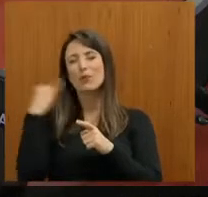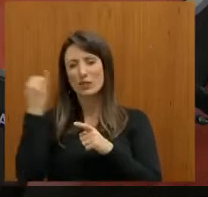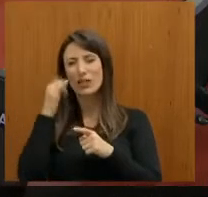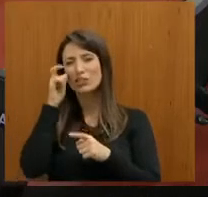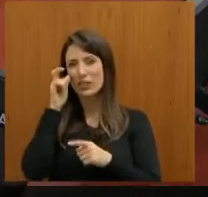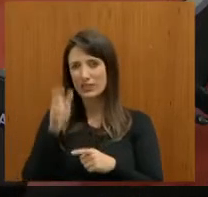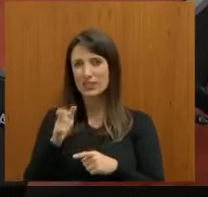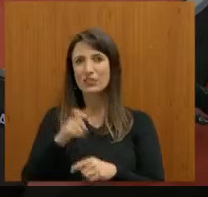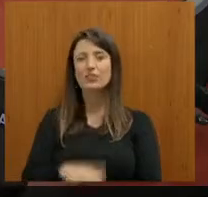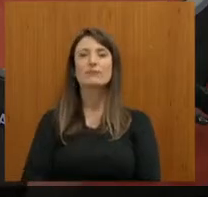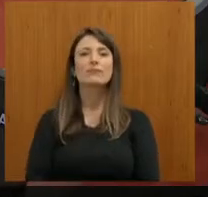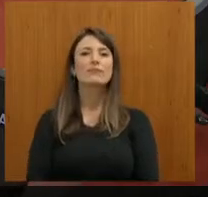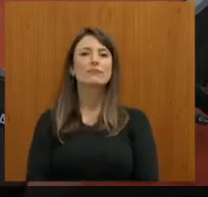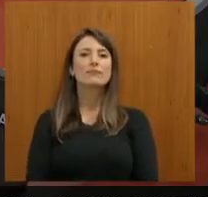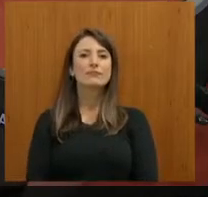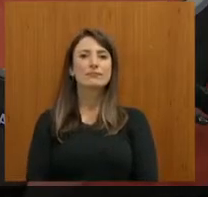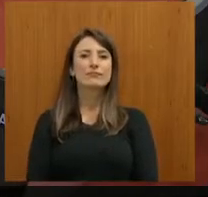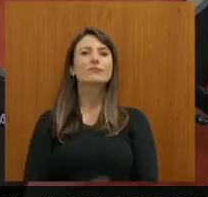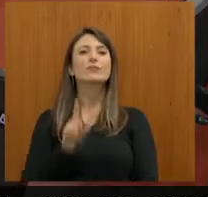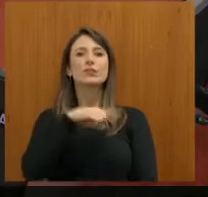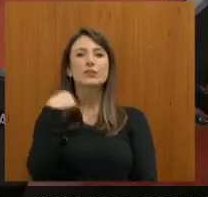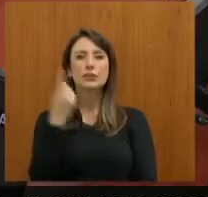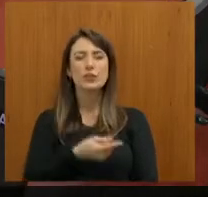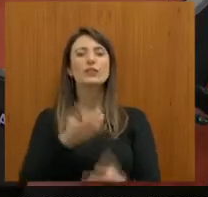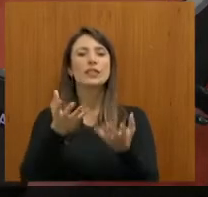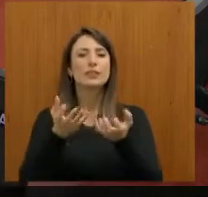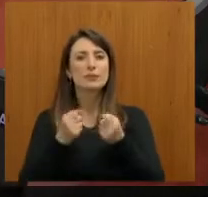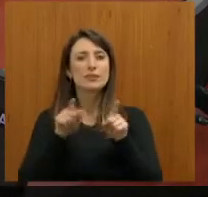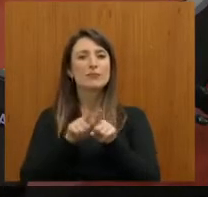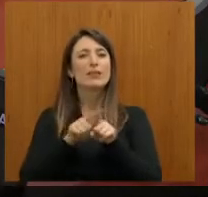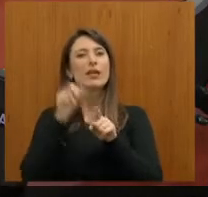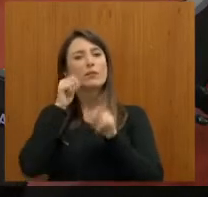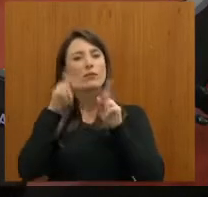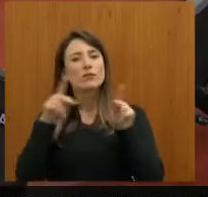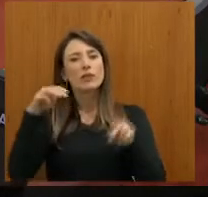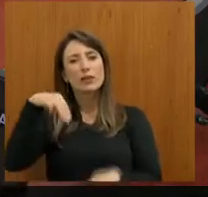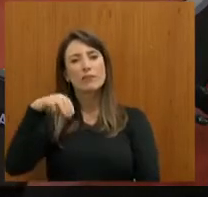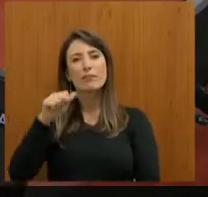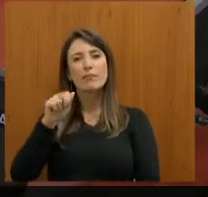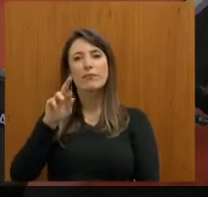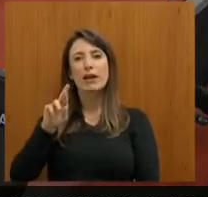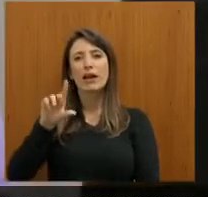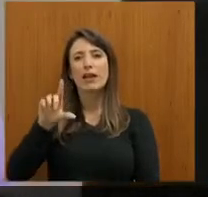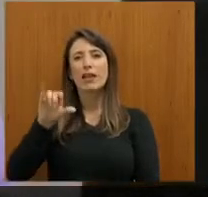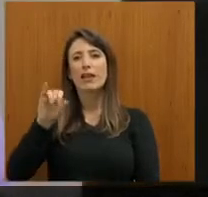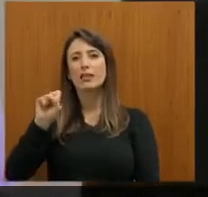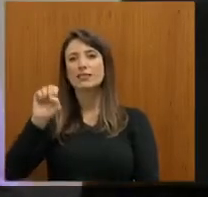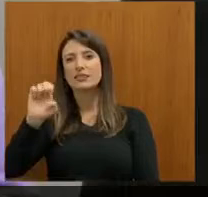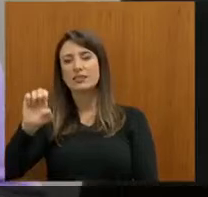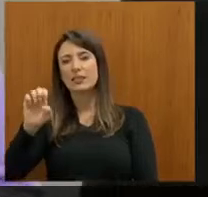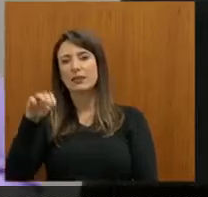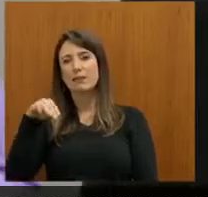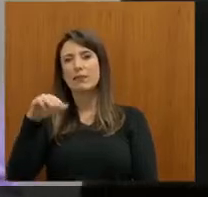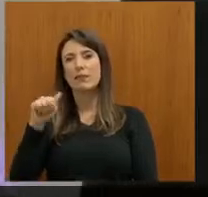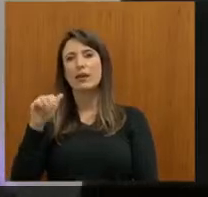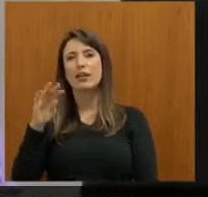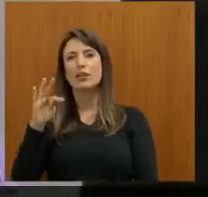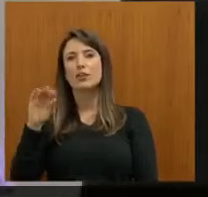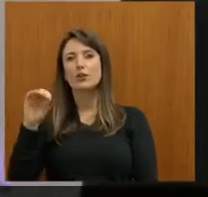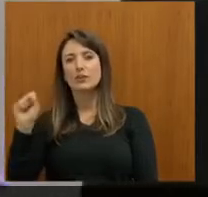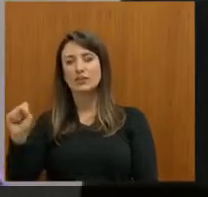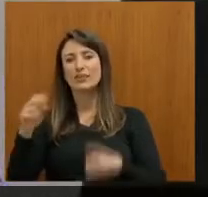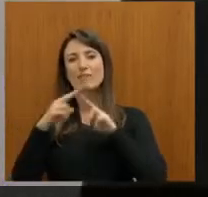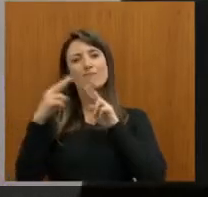interessante que recebemos também a professora Marlise Max o que nos